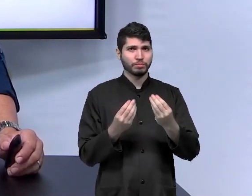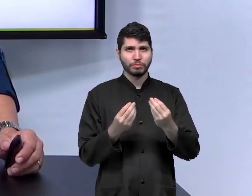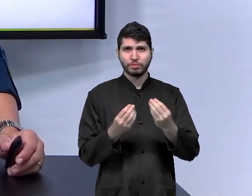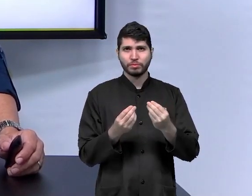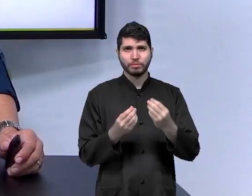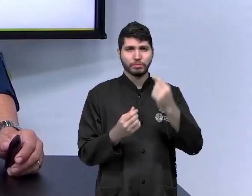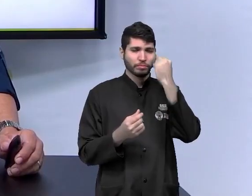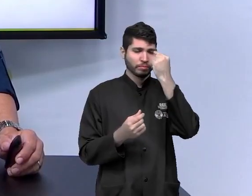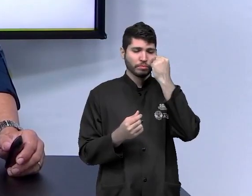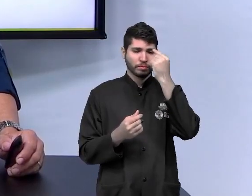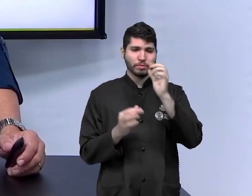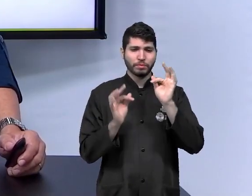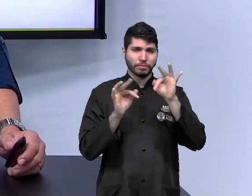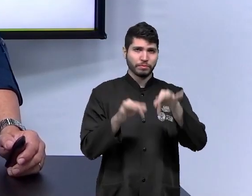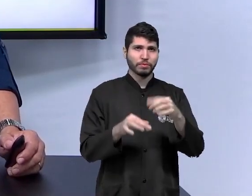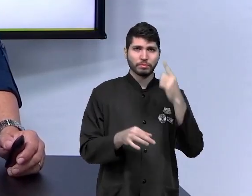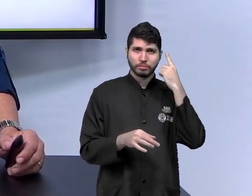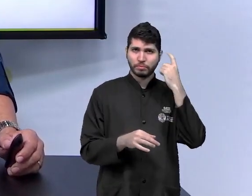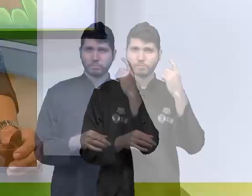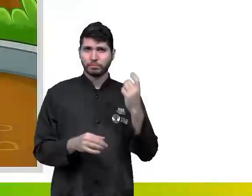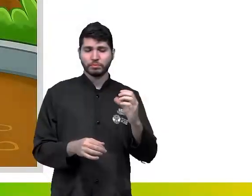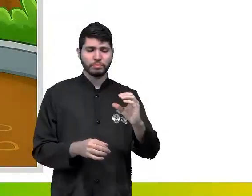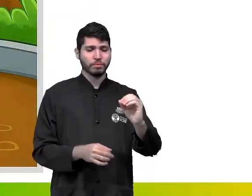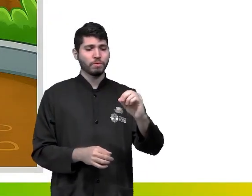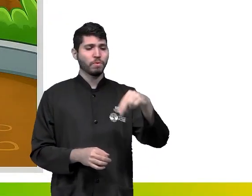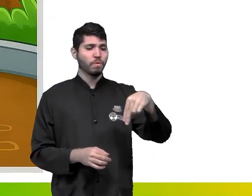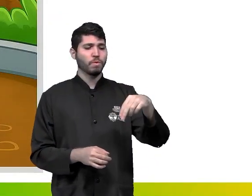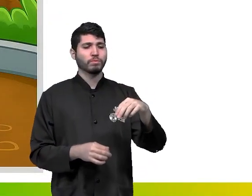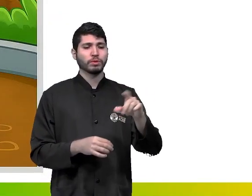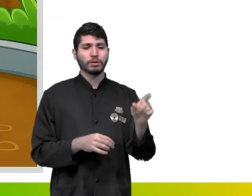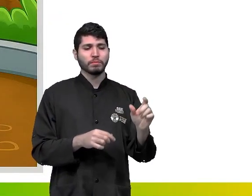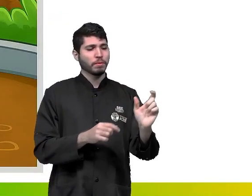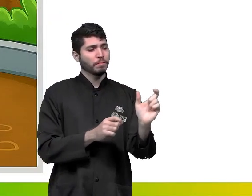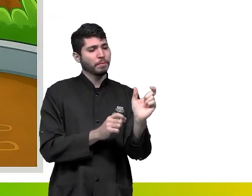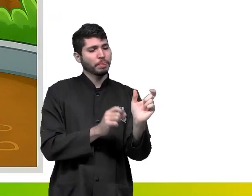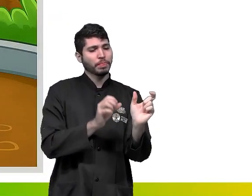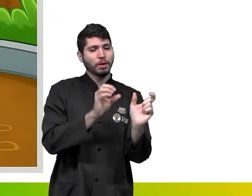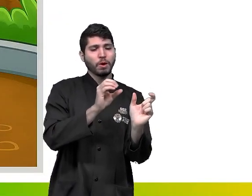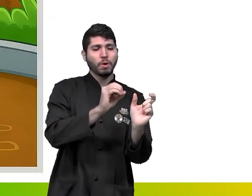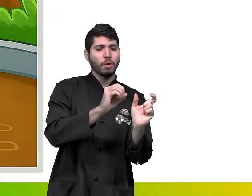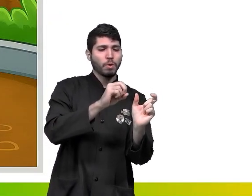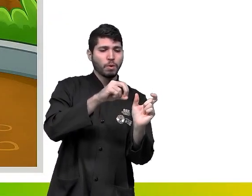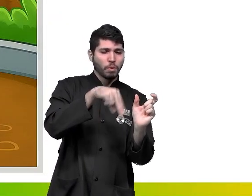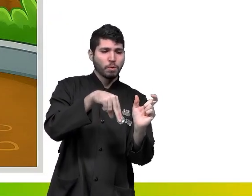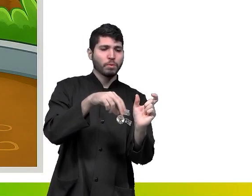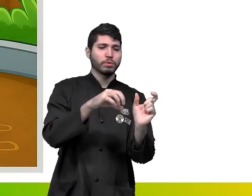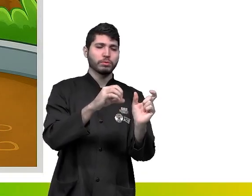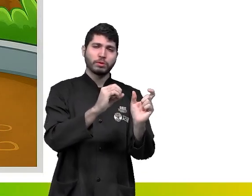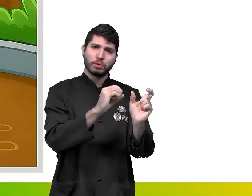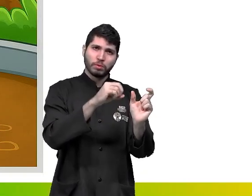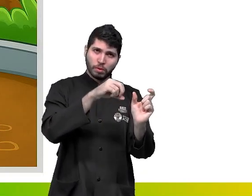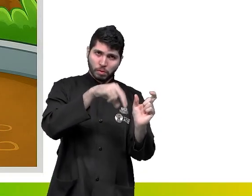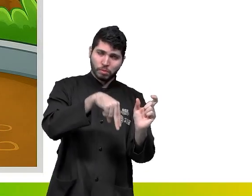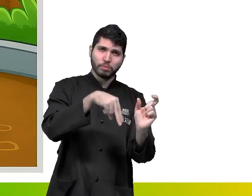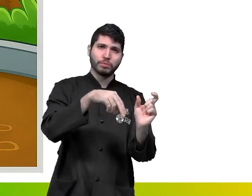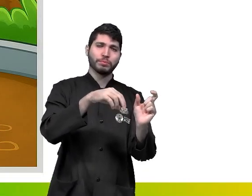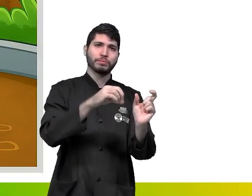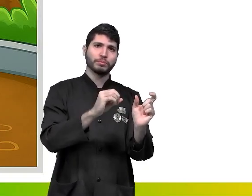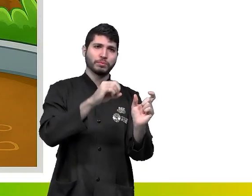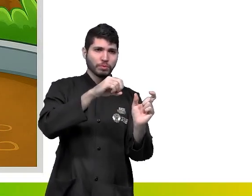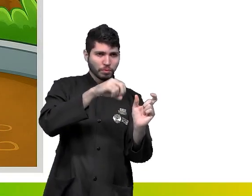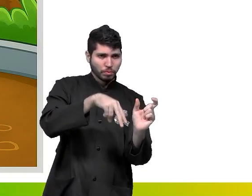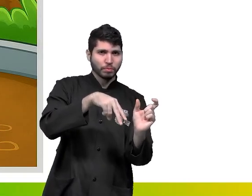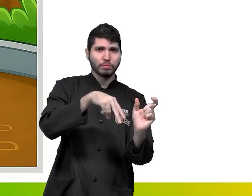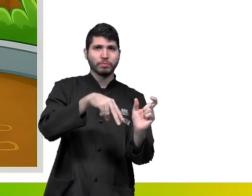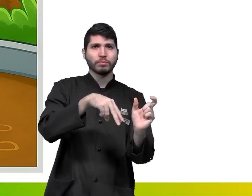se aplica. Não é porque é peão, é peão, tá bom? Então, observe a maneira correta, é trompo, nada a ver com on. Mas, eu